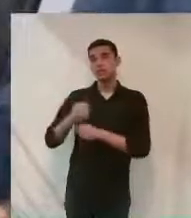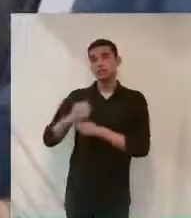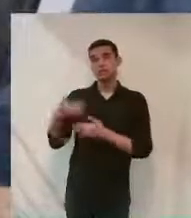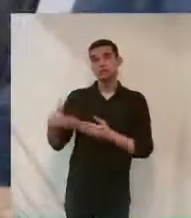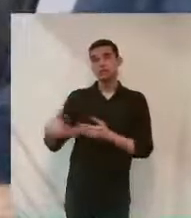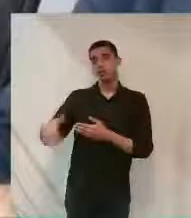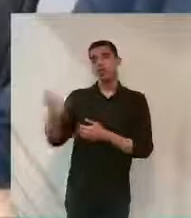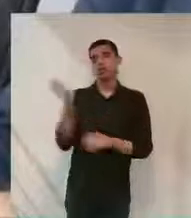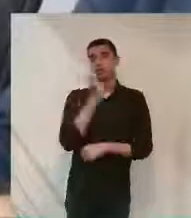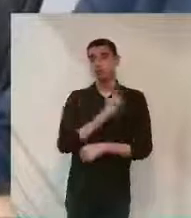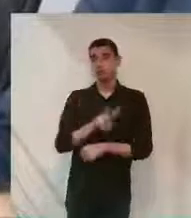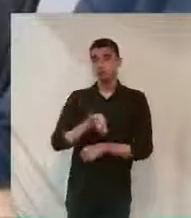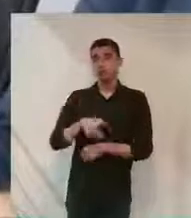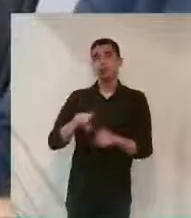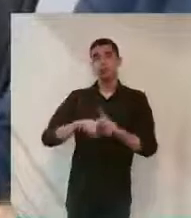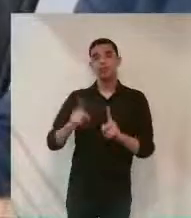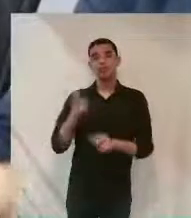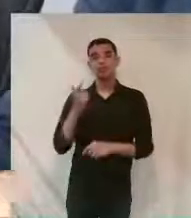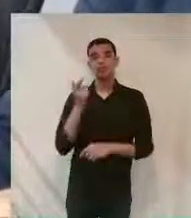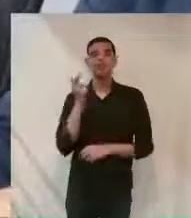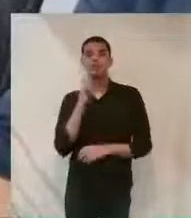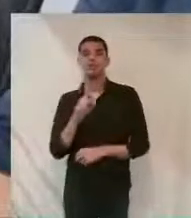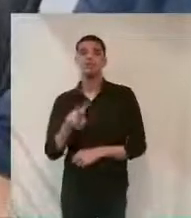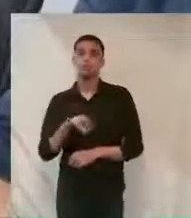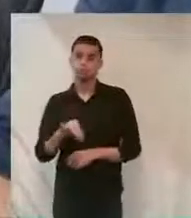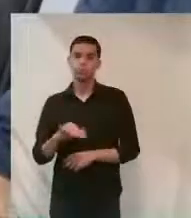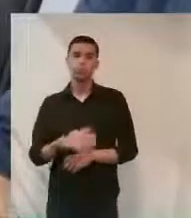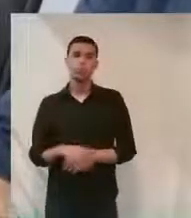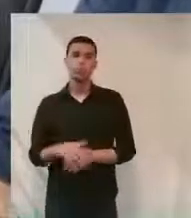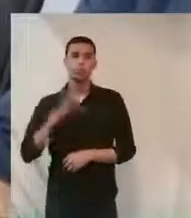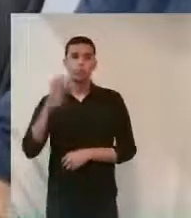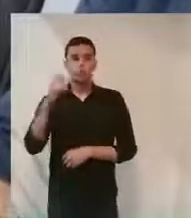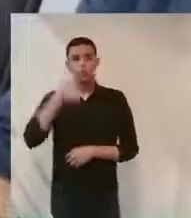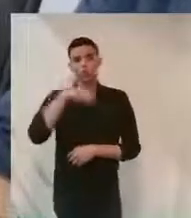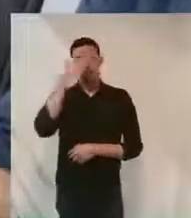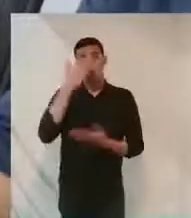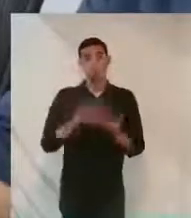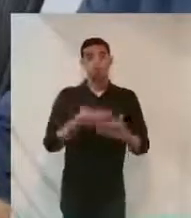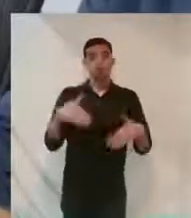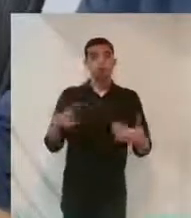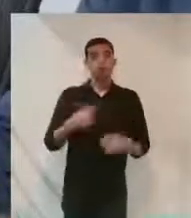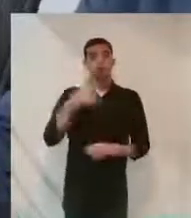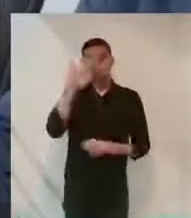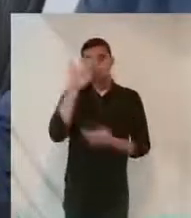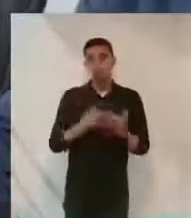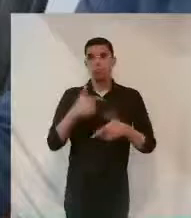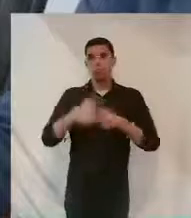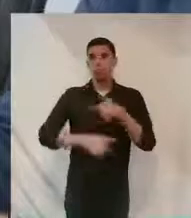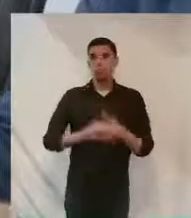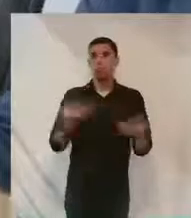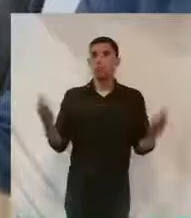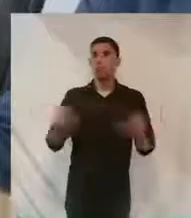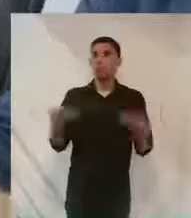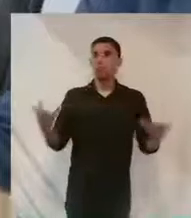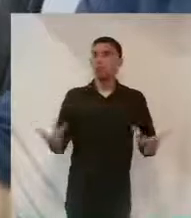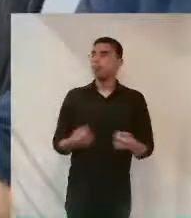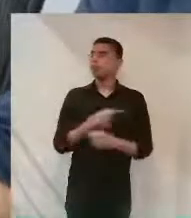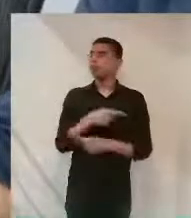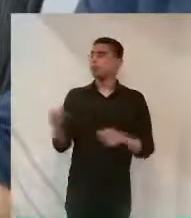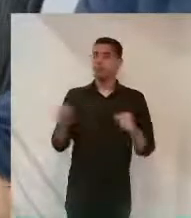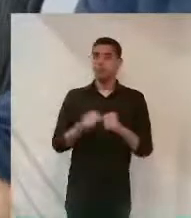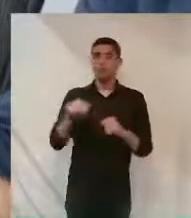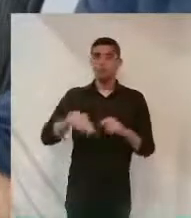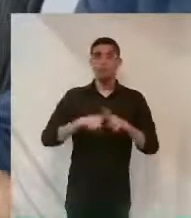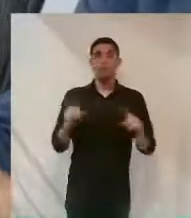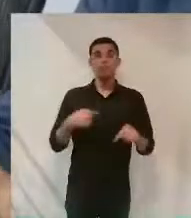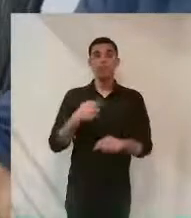Mas um grande passo vai ser dado. Tá? Então, eu acho fundamental, é um trabalho perfeito, maravilhoso que vocês estão fazendo aqui, mas eu